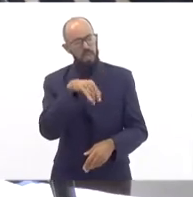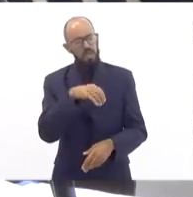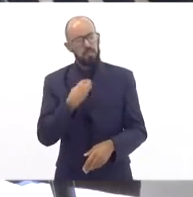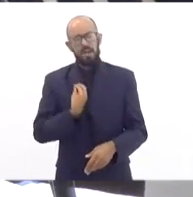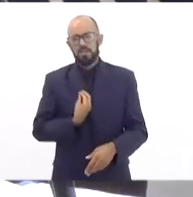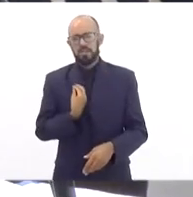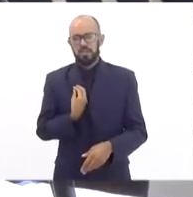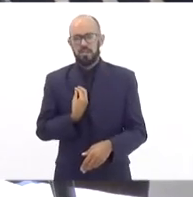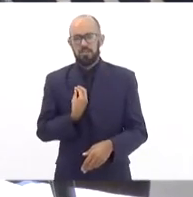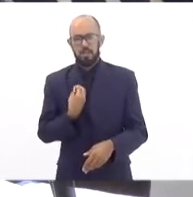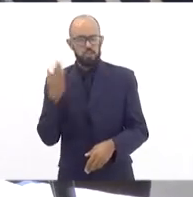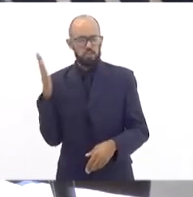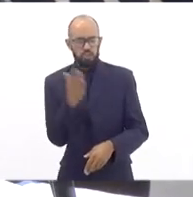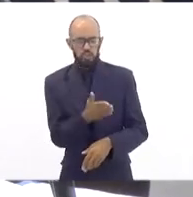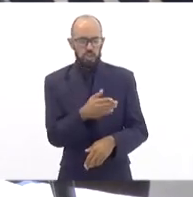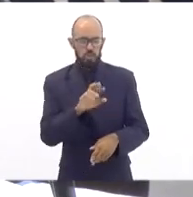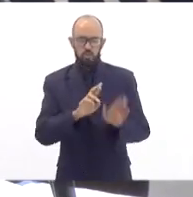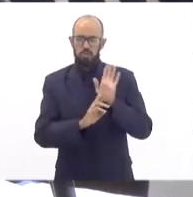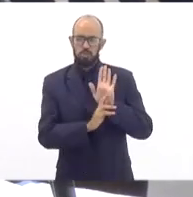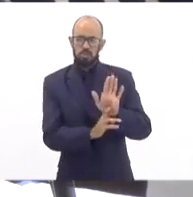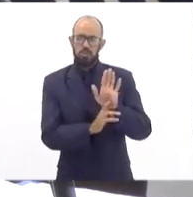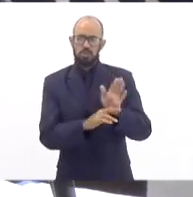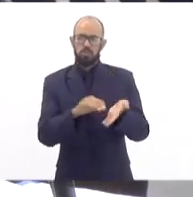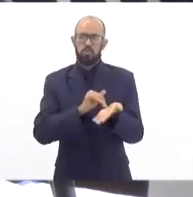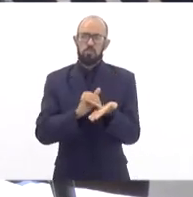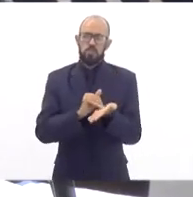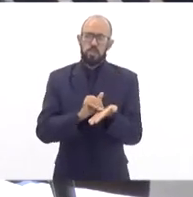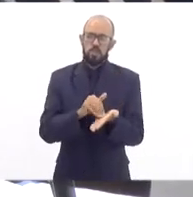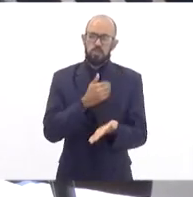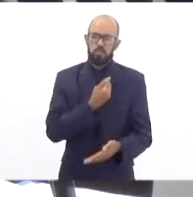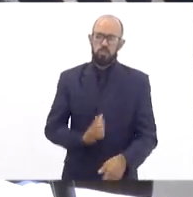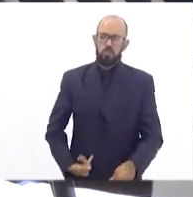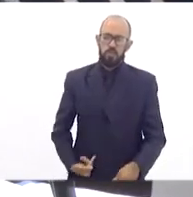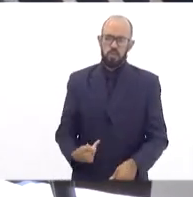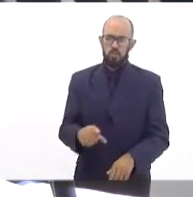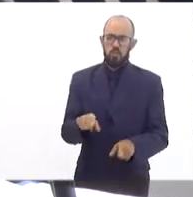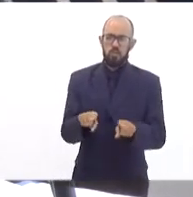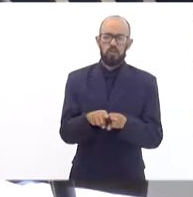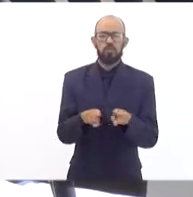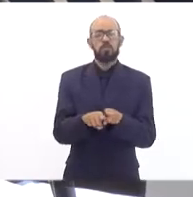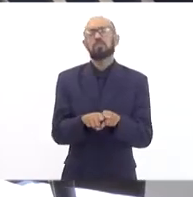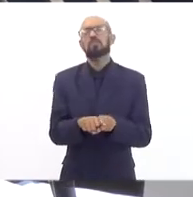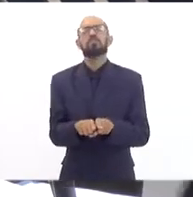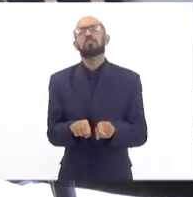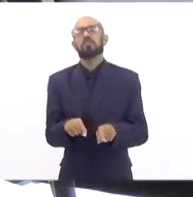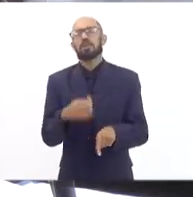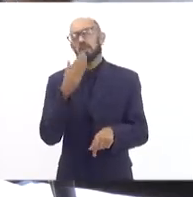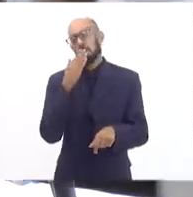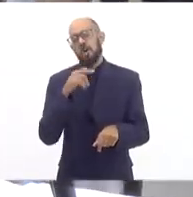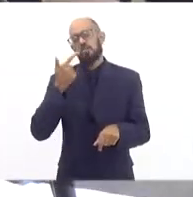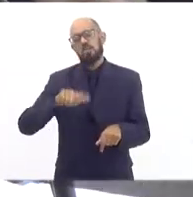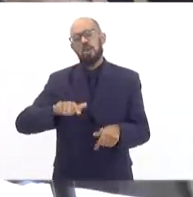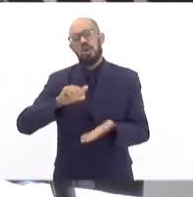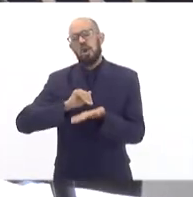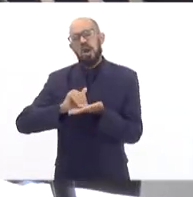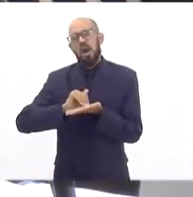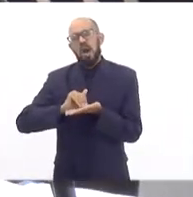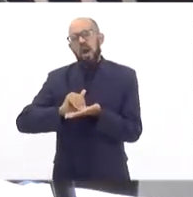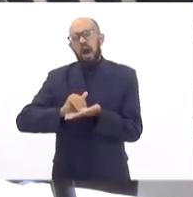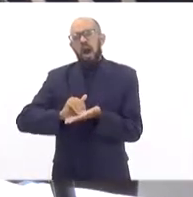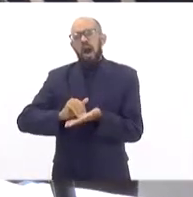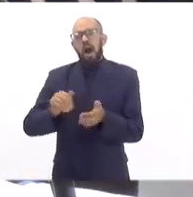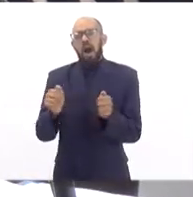né, diretamente representando o gabinete do governador, enfim, além das quais são as outras secretarias que se envolvem na